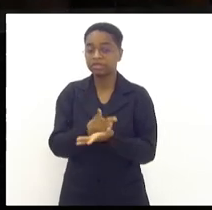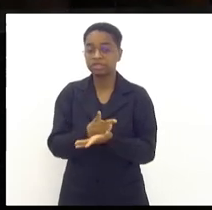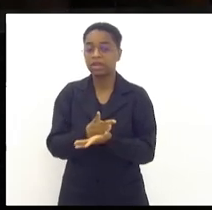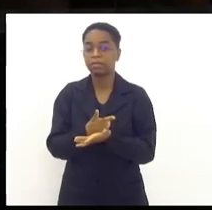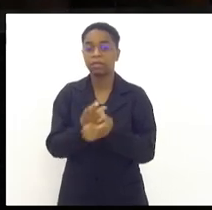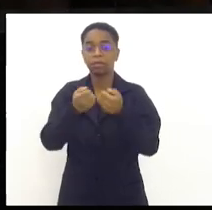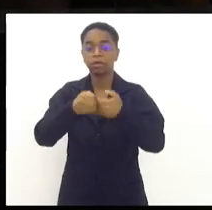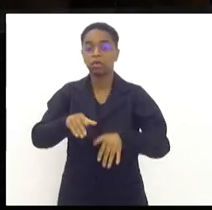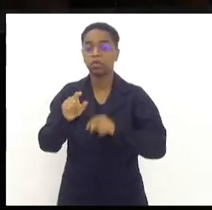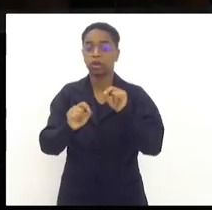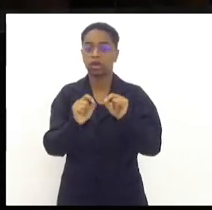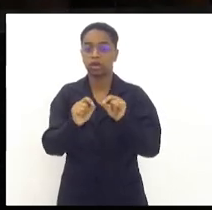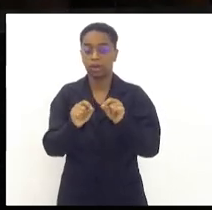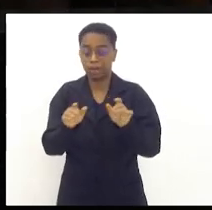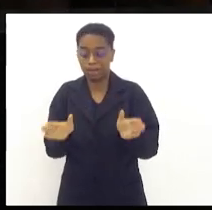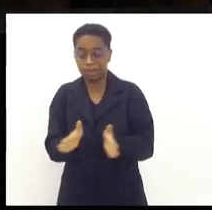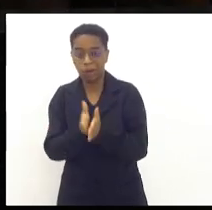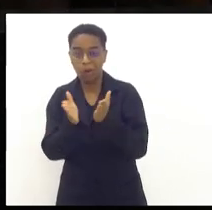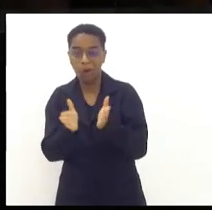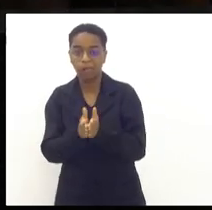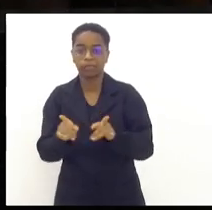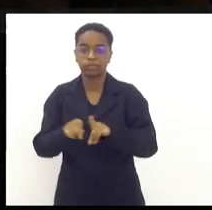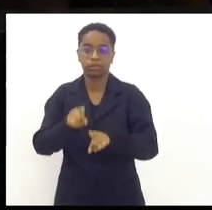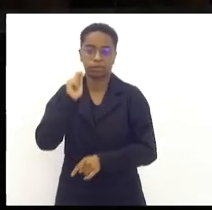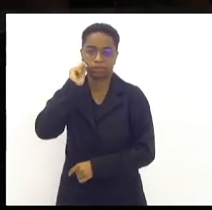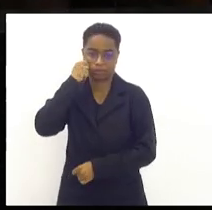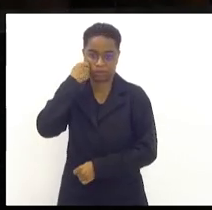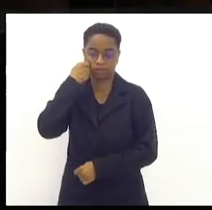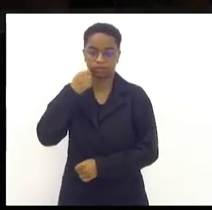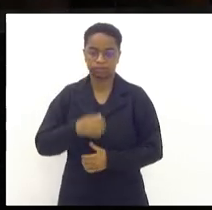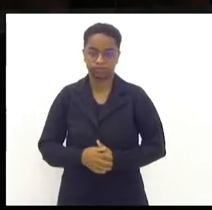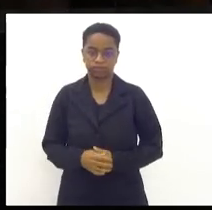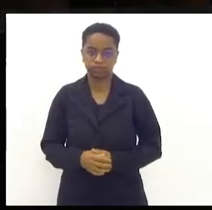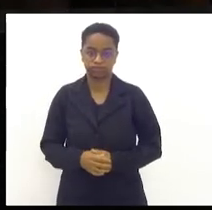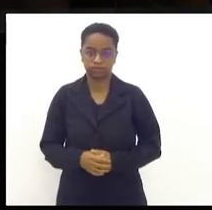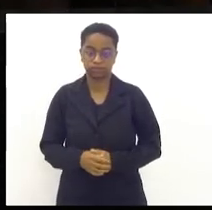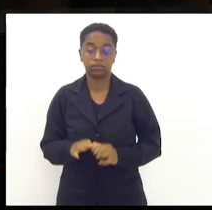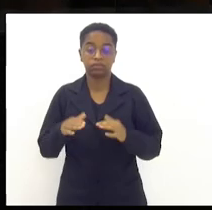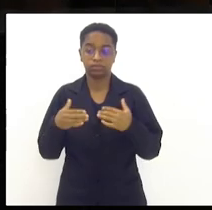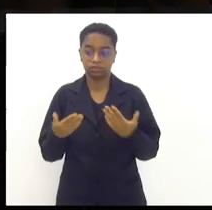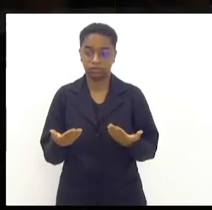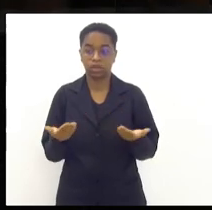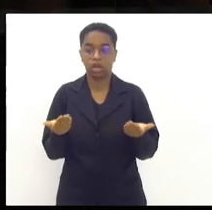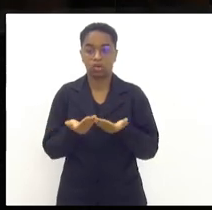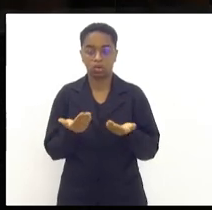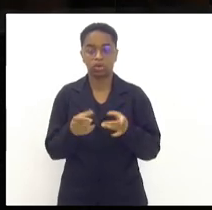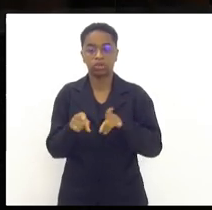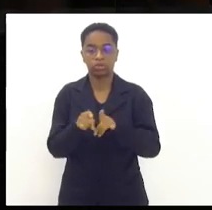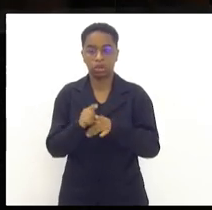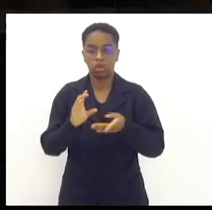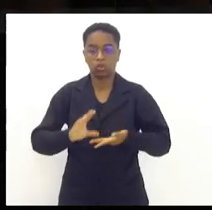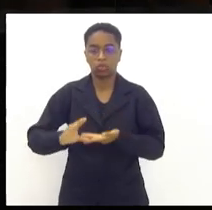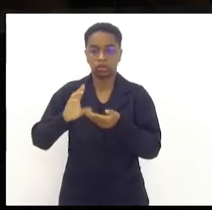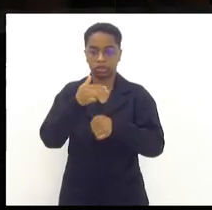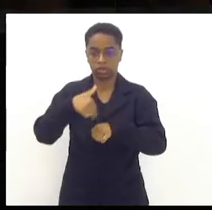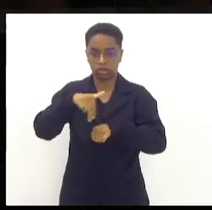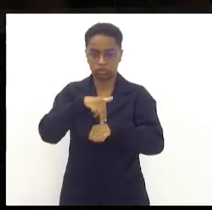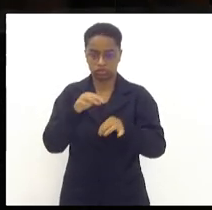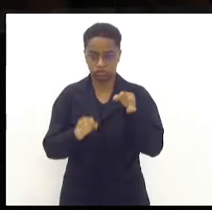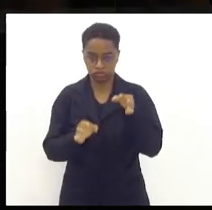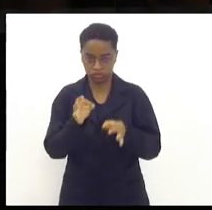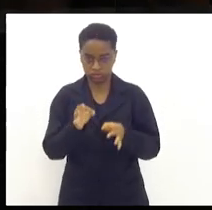pretos. E neste momento, que também o CNJ, Conselho Nacional de